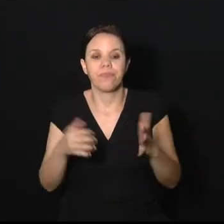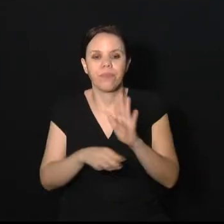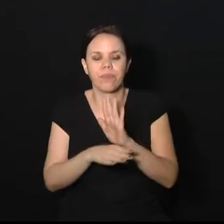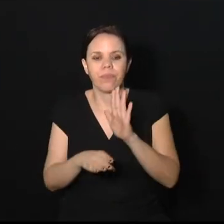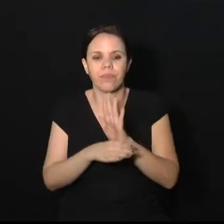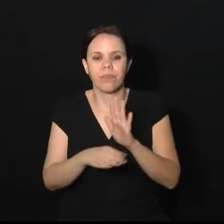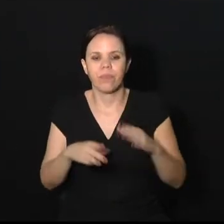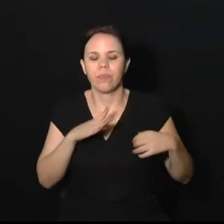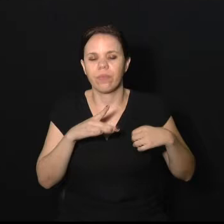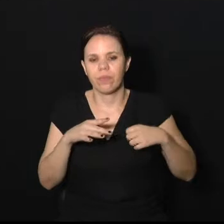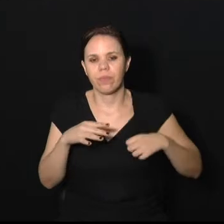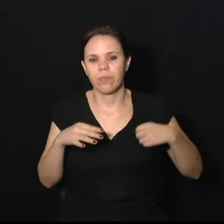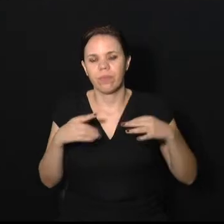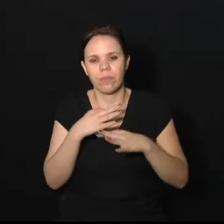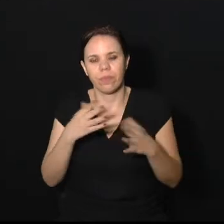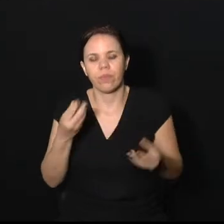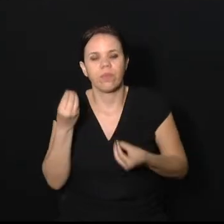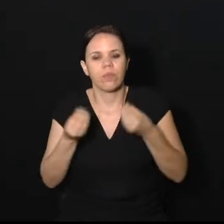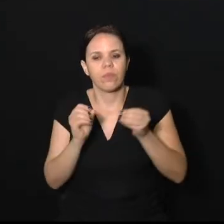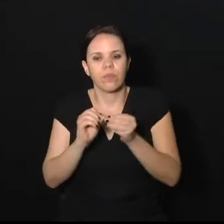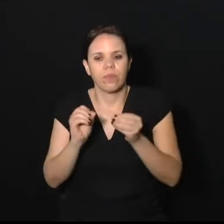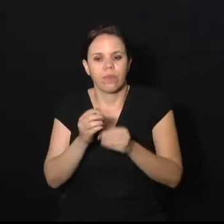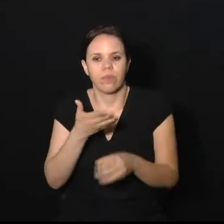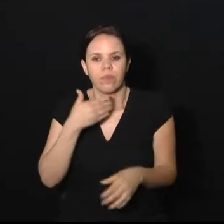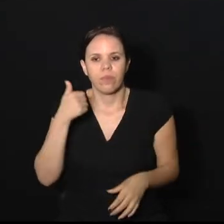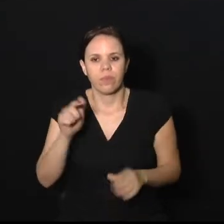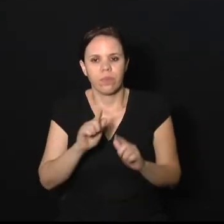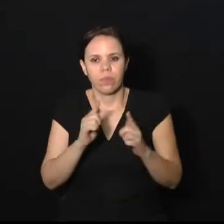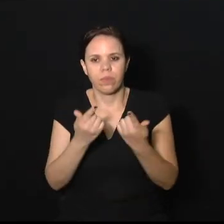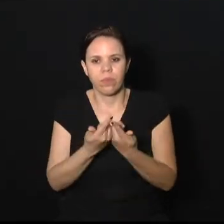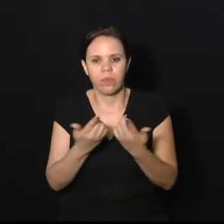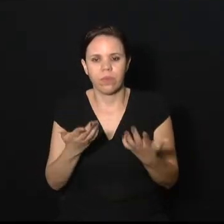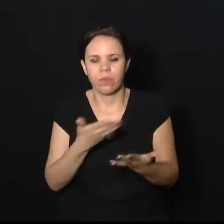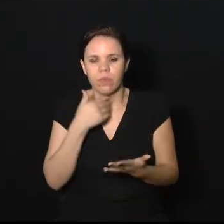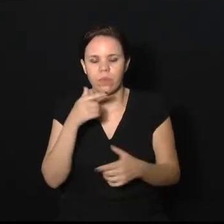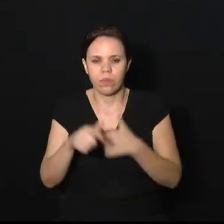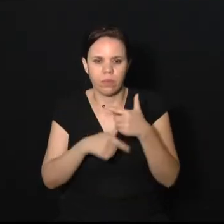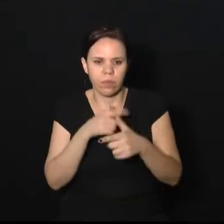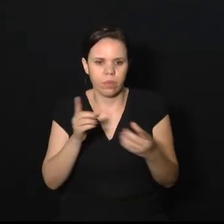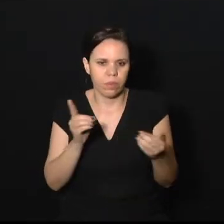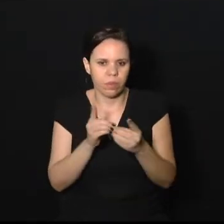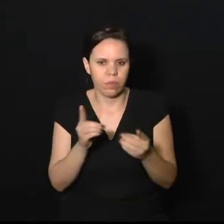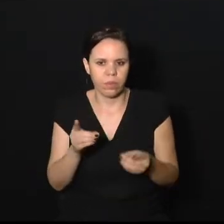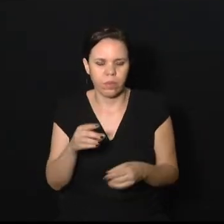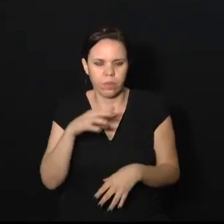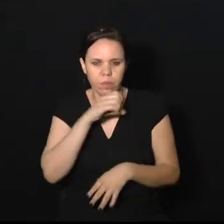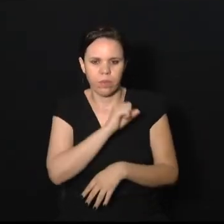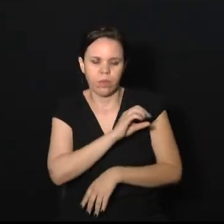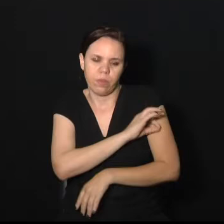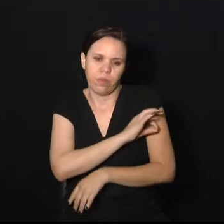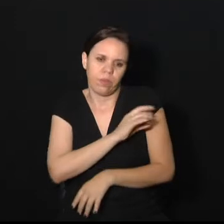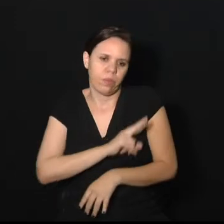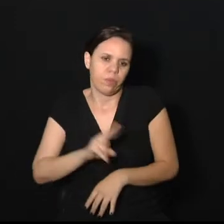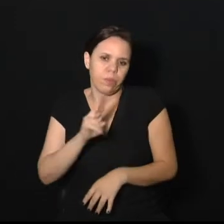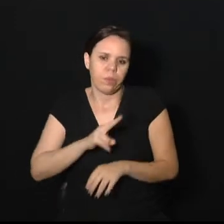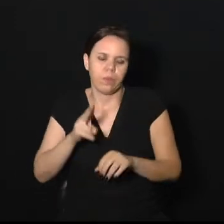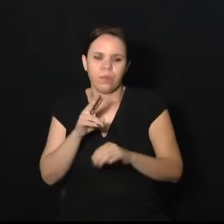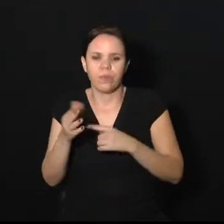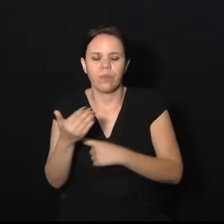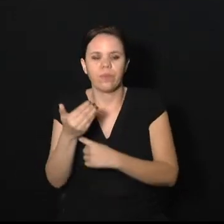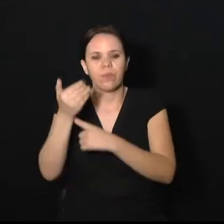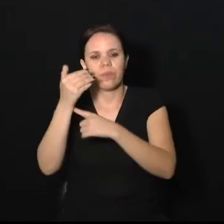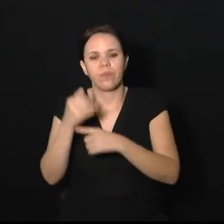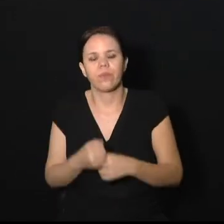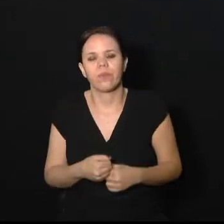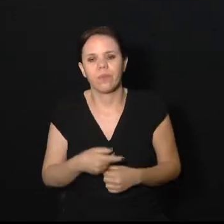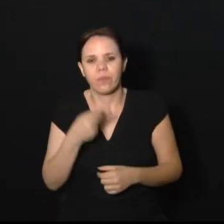cidades? Como que eu faço para melhorar a gestão pública, entregar melhores serviços públicos, utilizando, né, da tecnologia? Como eu